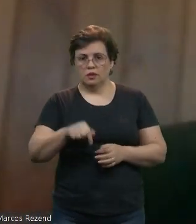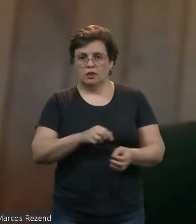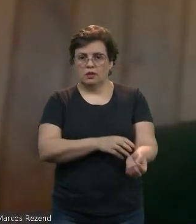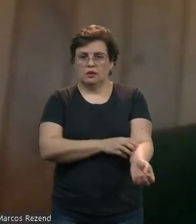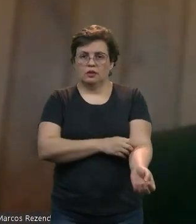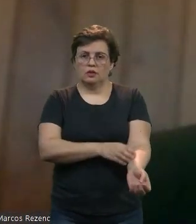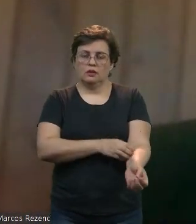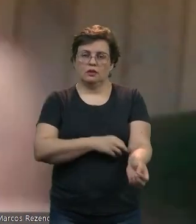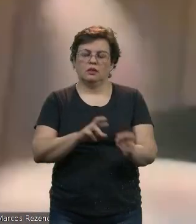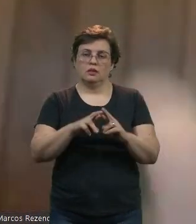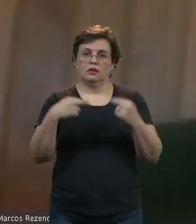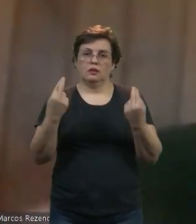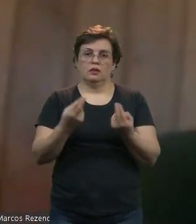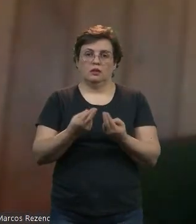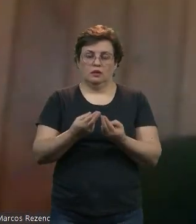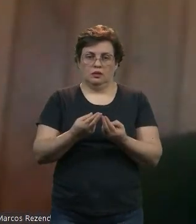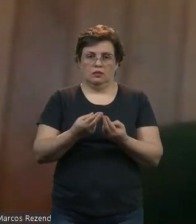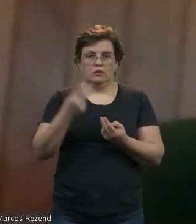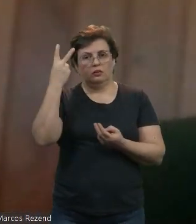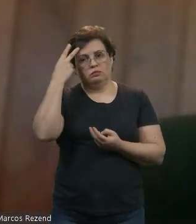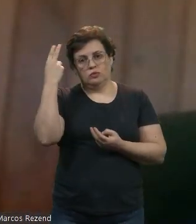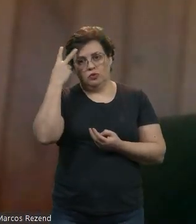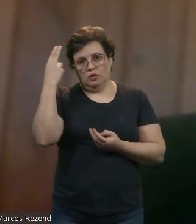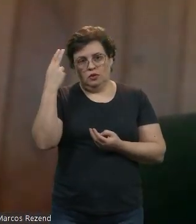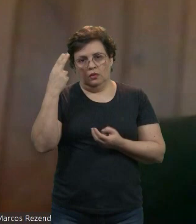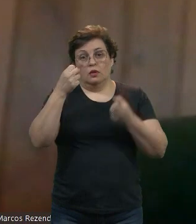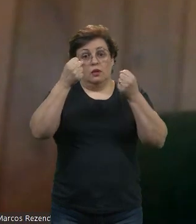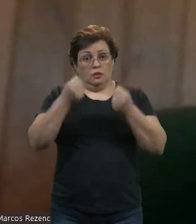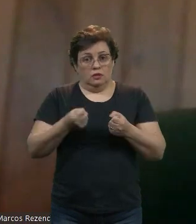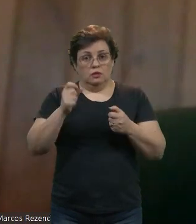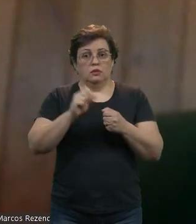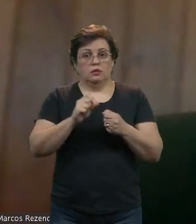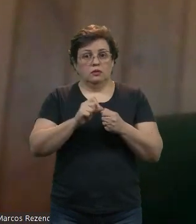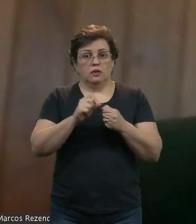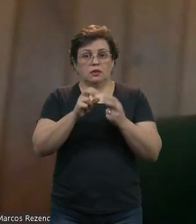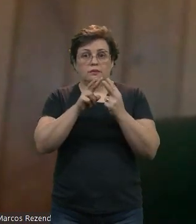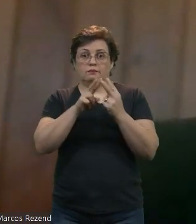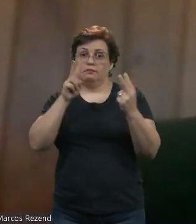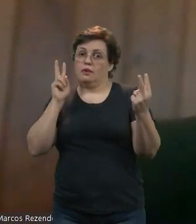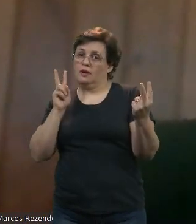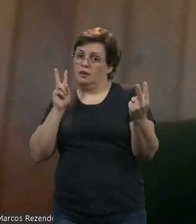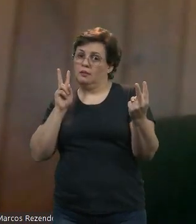presente na sessão ordinária, o possamos fazer